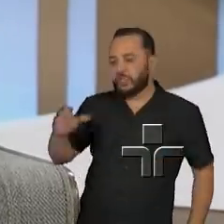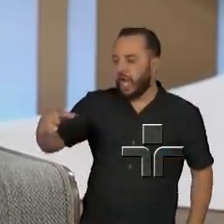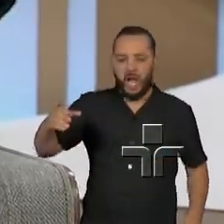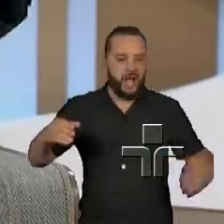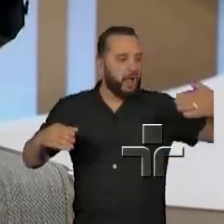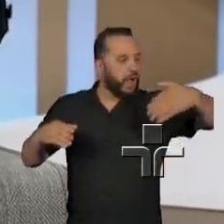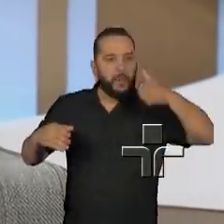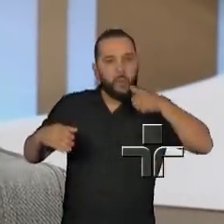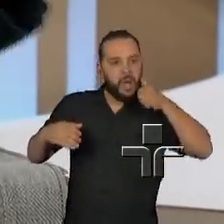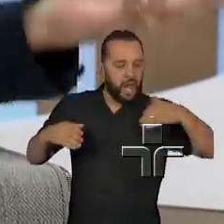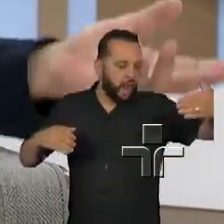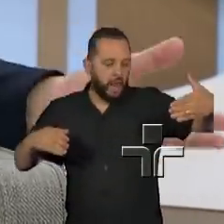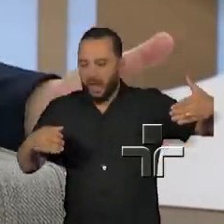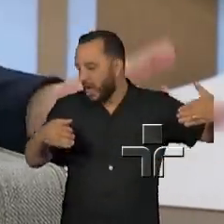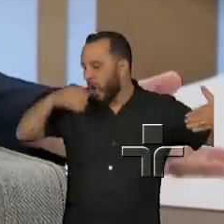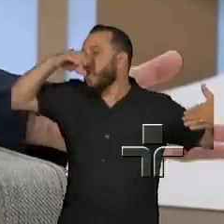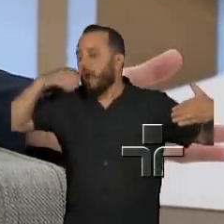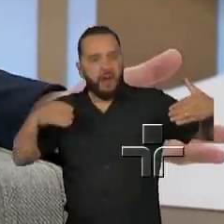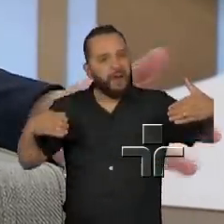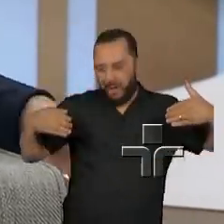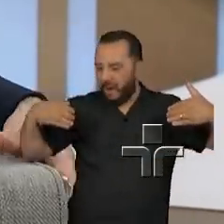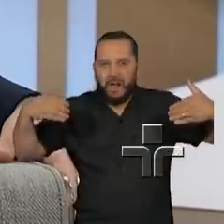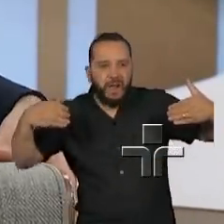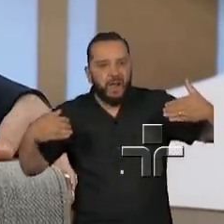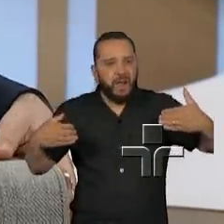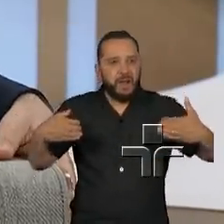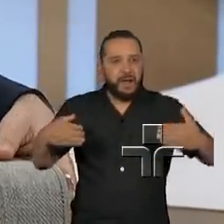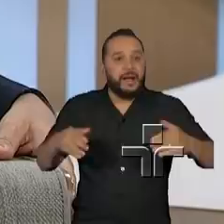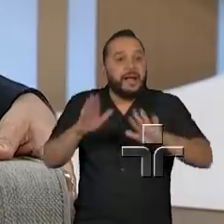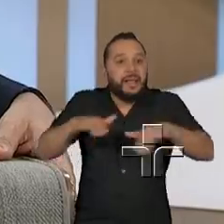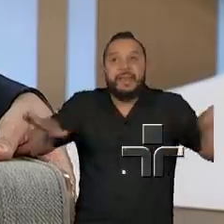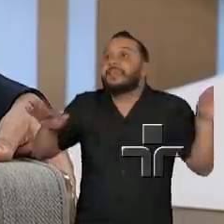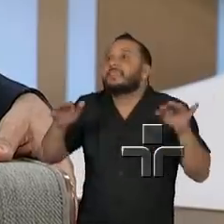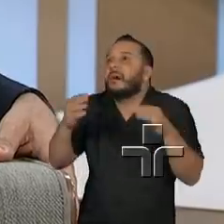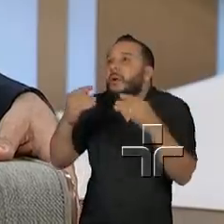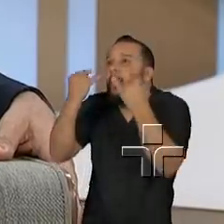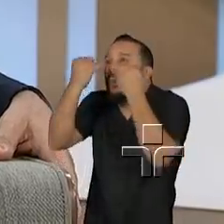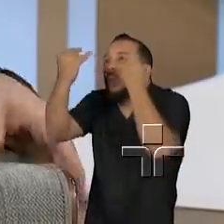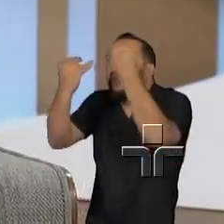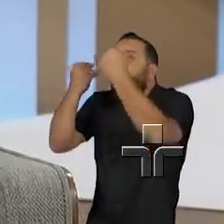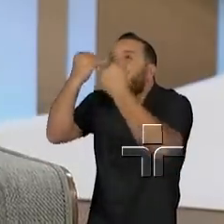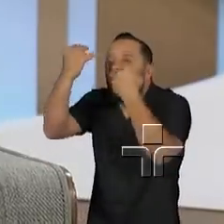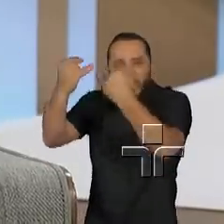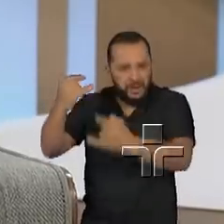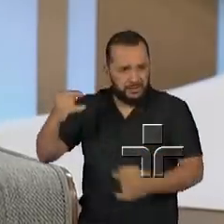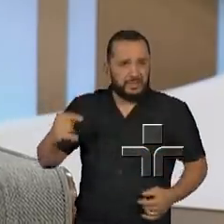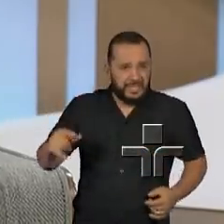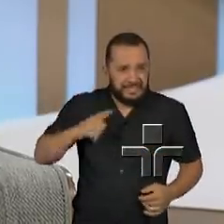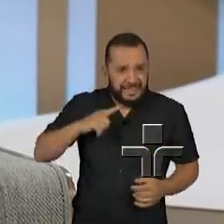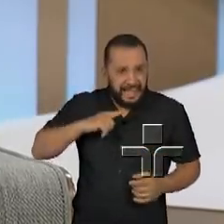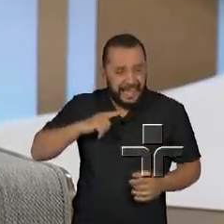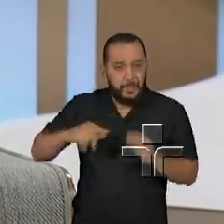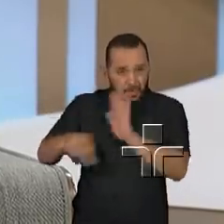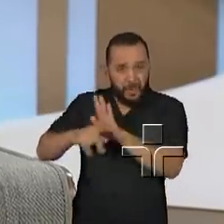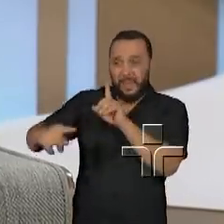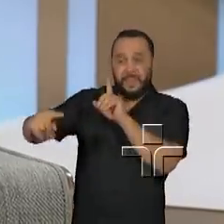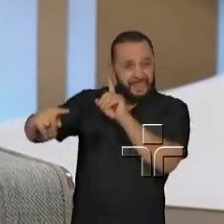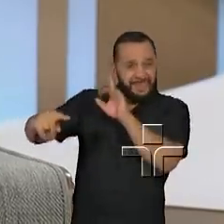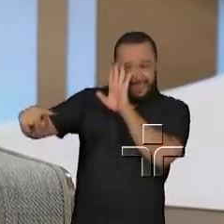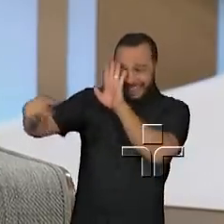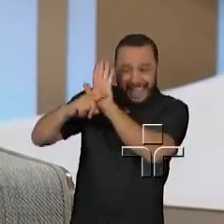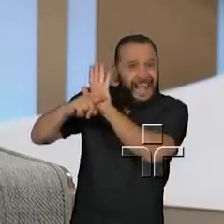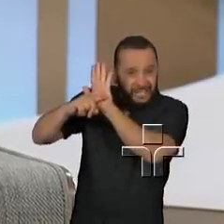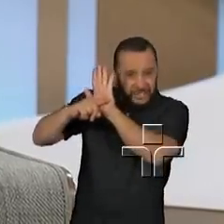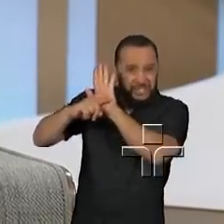maravilhosas, em lugares lindos, bebendo. E as crianças veem isso. E não tem nenhuma propaganda negativa no rótulo, dizendo que tem que beber água quando